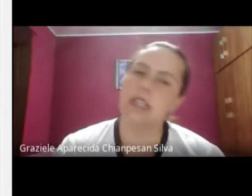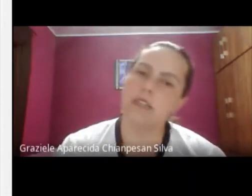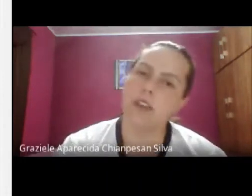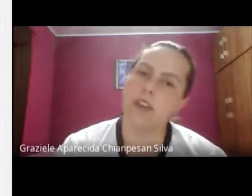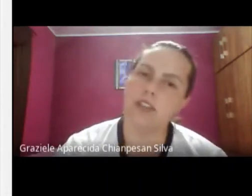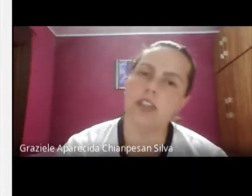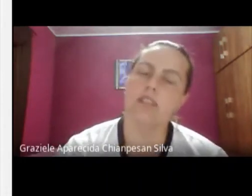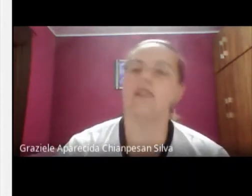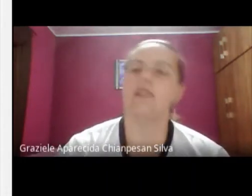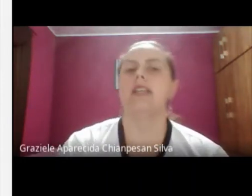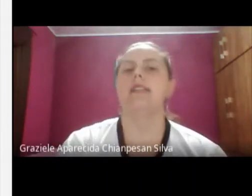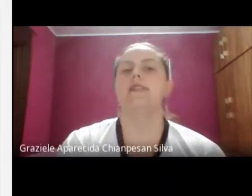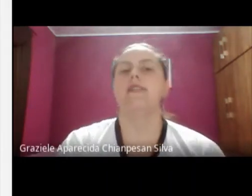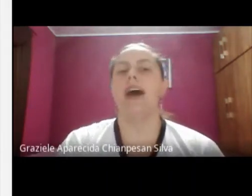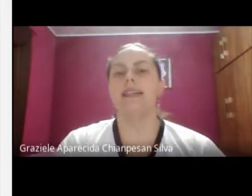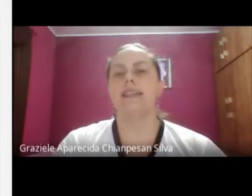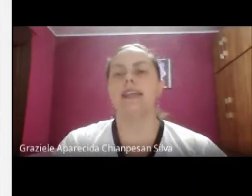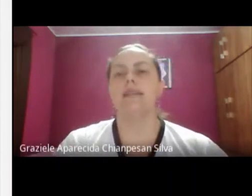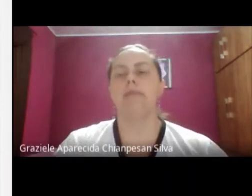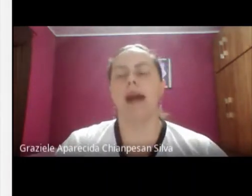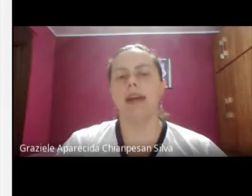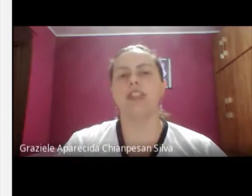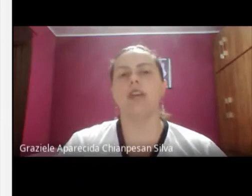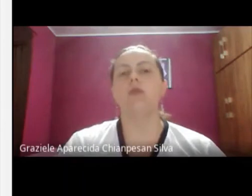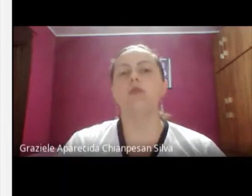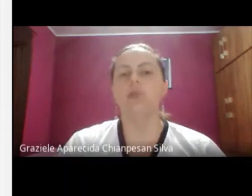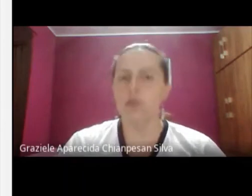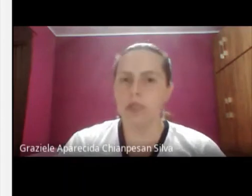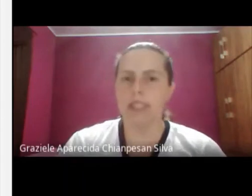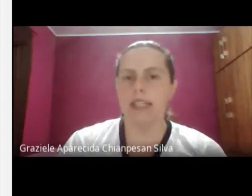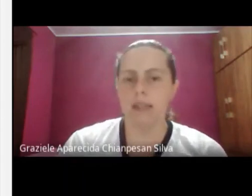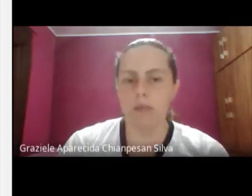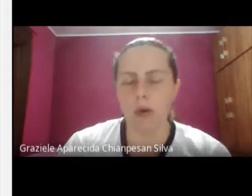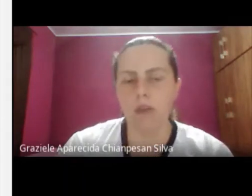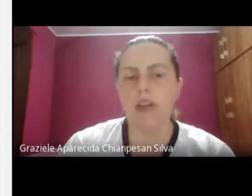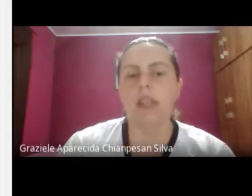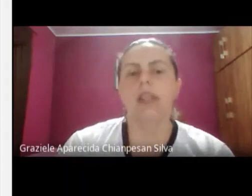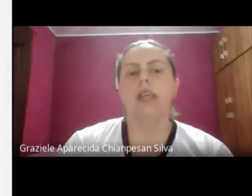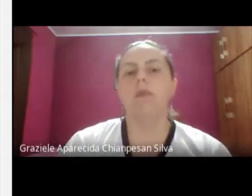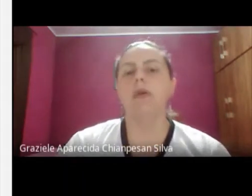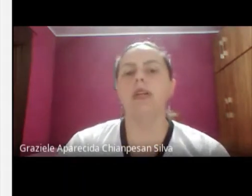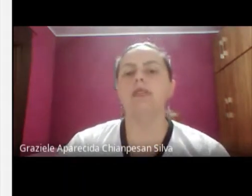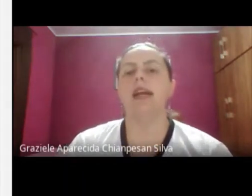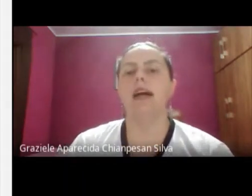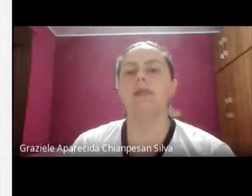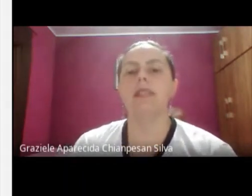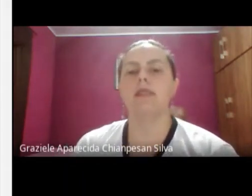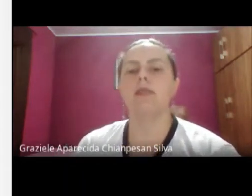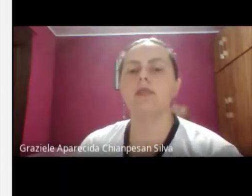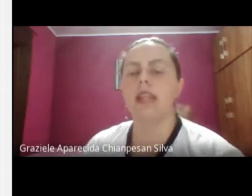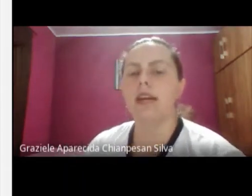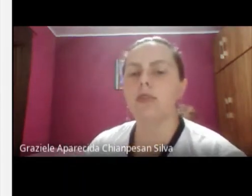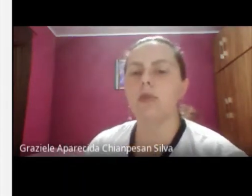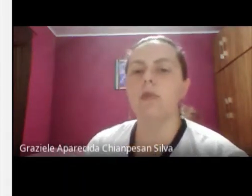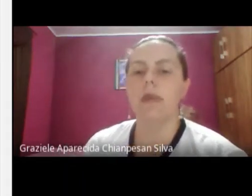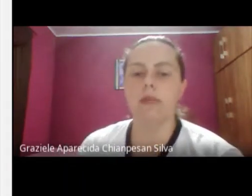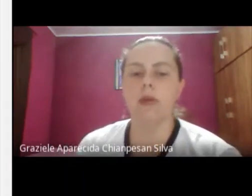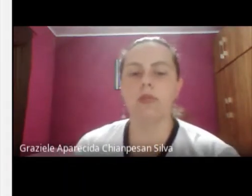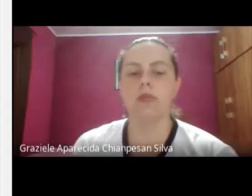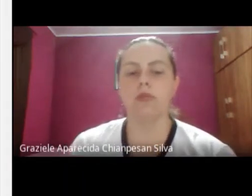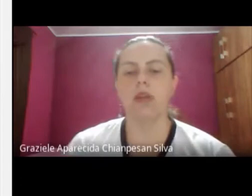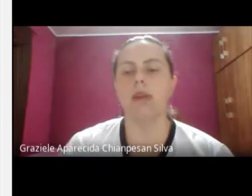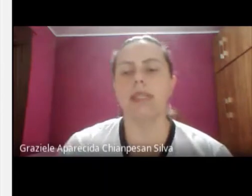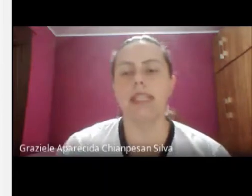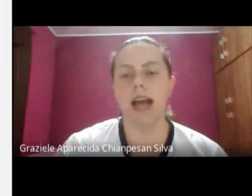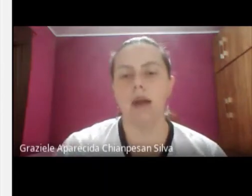foram significativos, eles fazem parte da cultura daquele povo e por isso ele acaba sendo considerado como